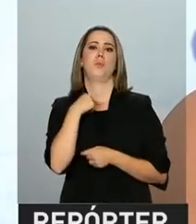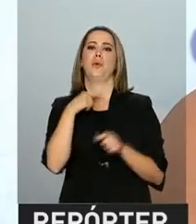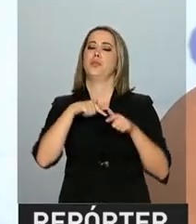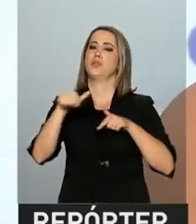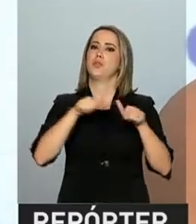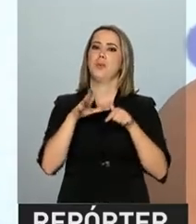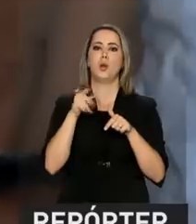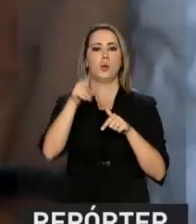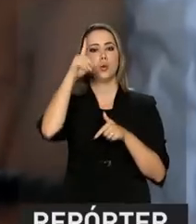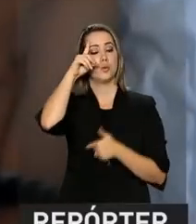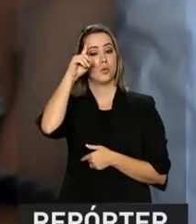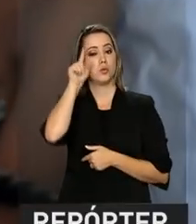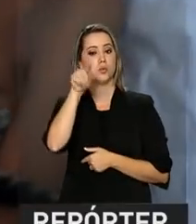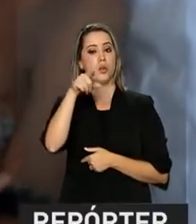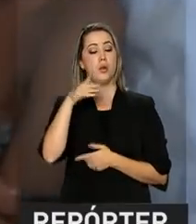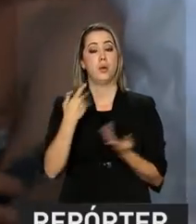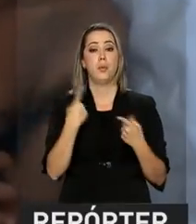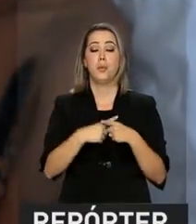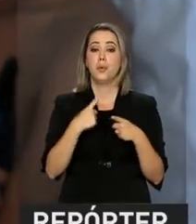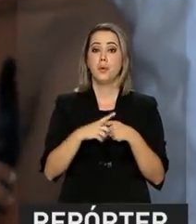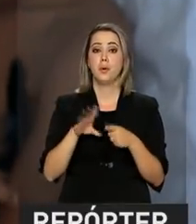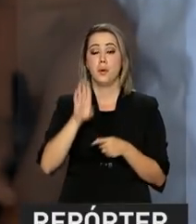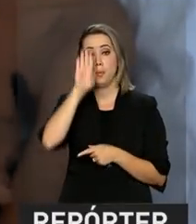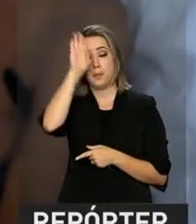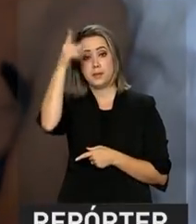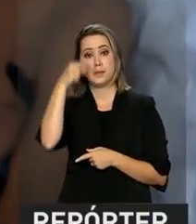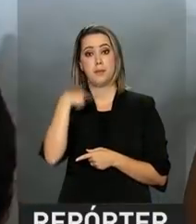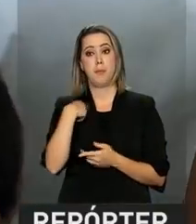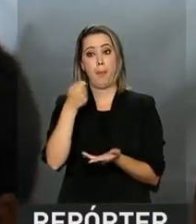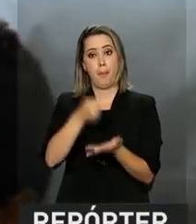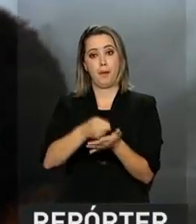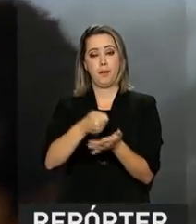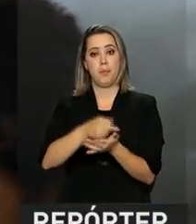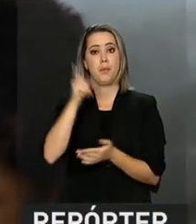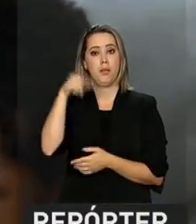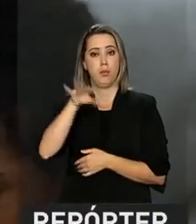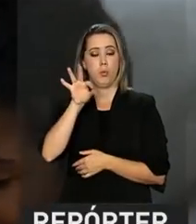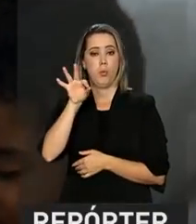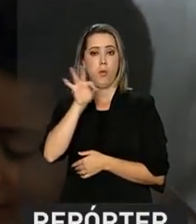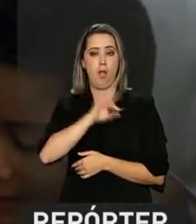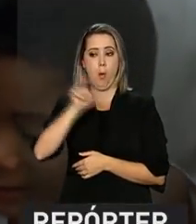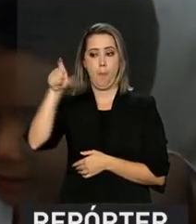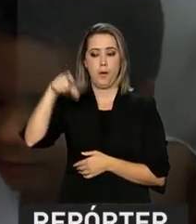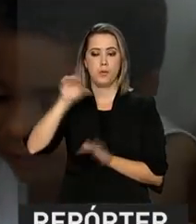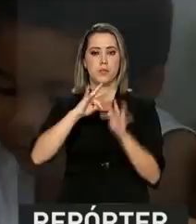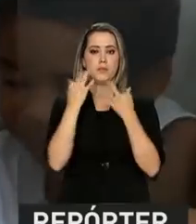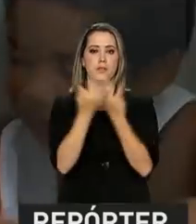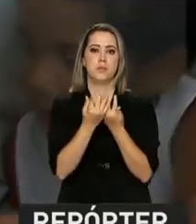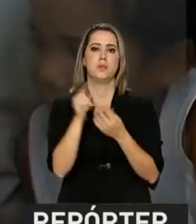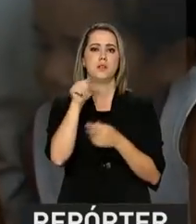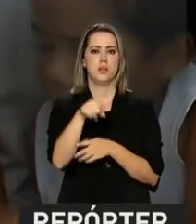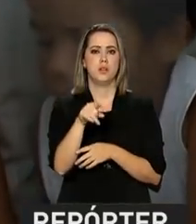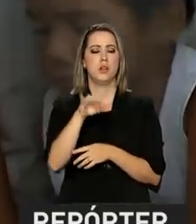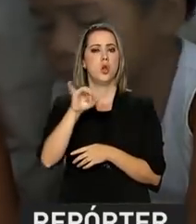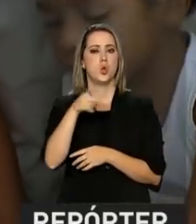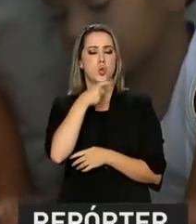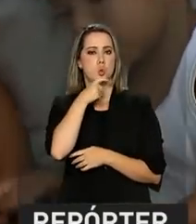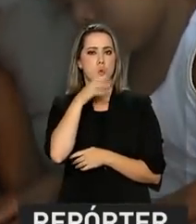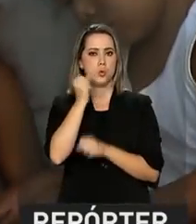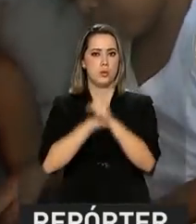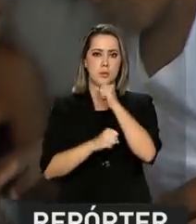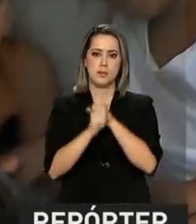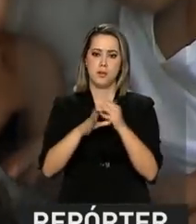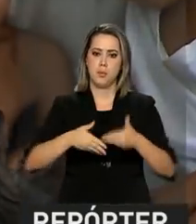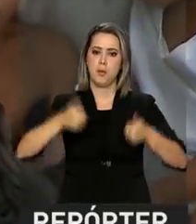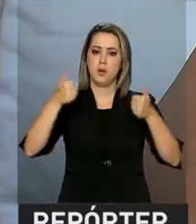todos os dias. O principal sustento da casa vem do Bolsa Família. E de julho do ano passado para cá, as coisas melhoraram. É que o